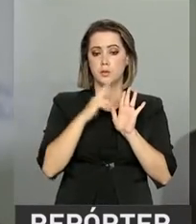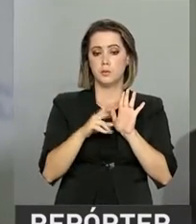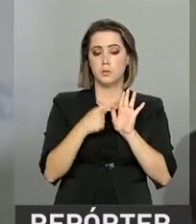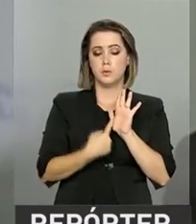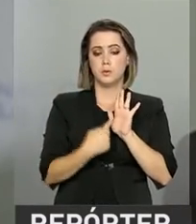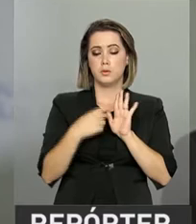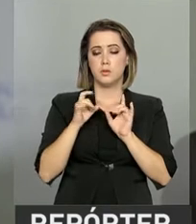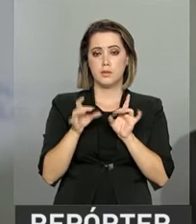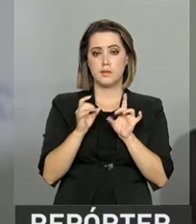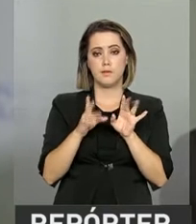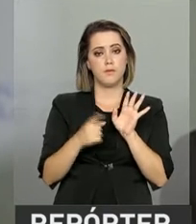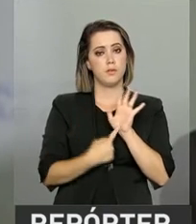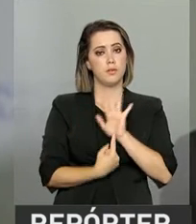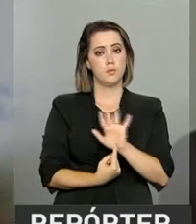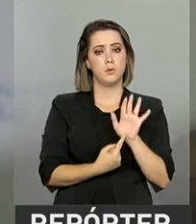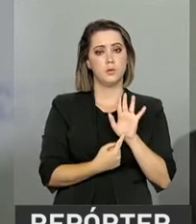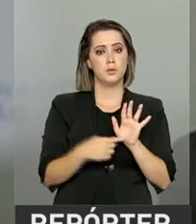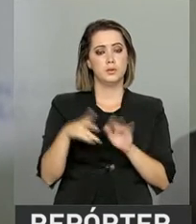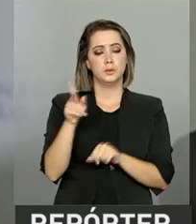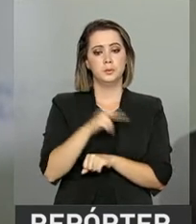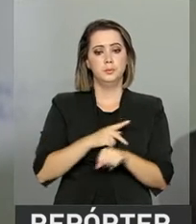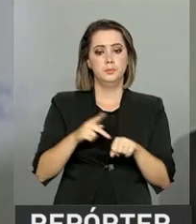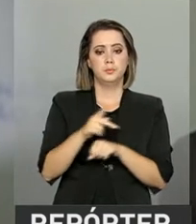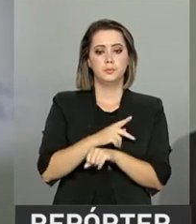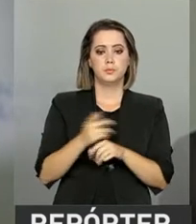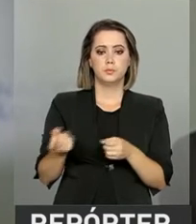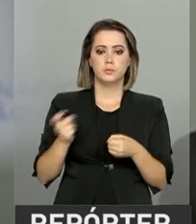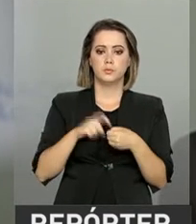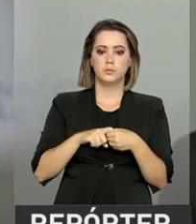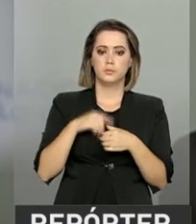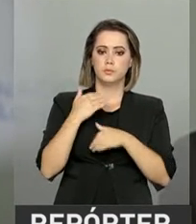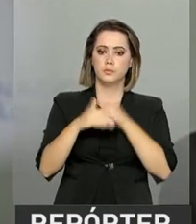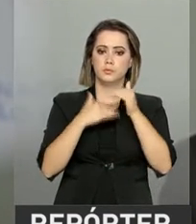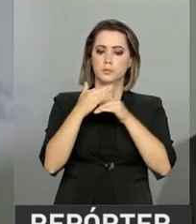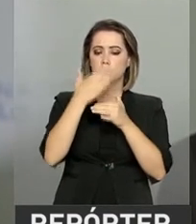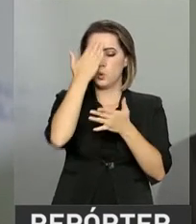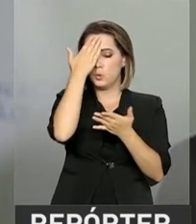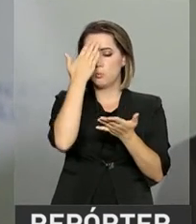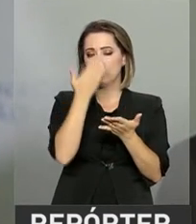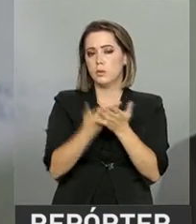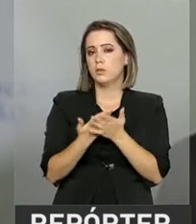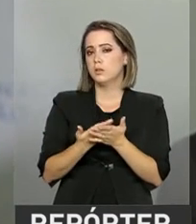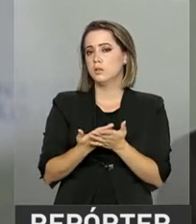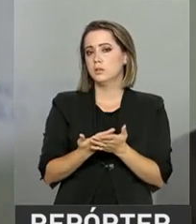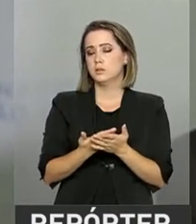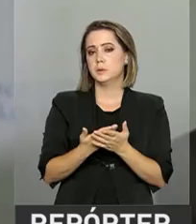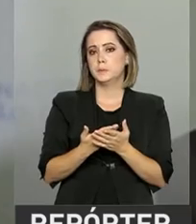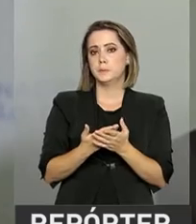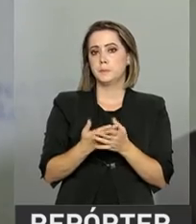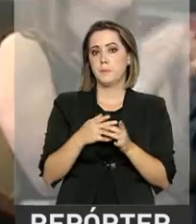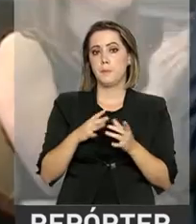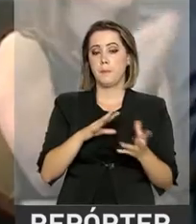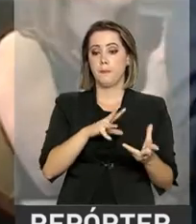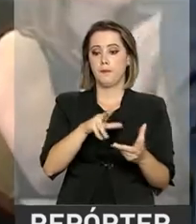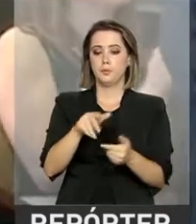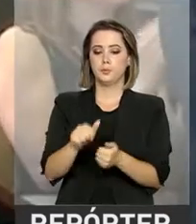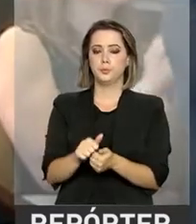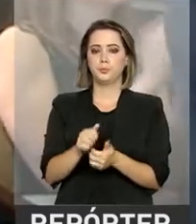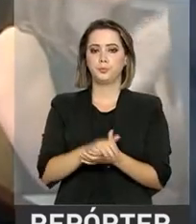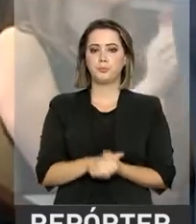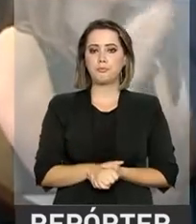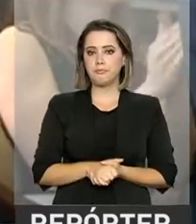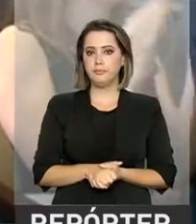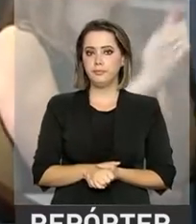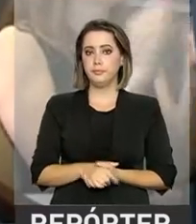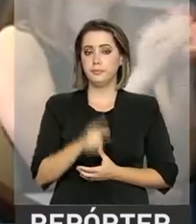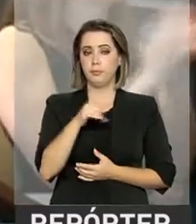leilão demonstra que o país retomou a credibilidade do mercado internacional. A explicação para